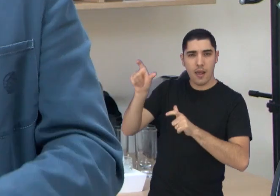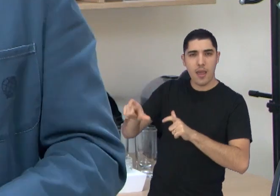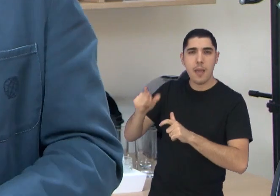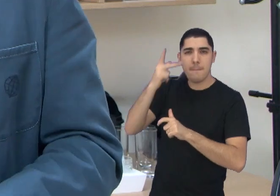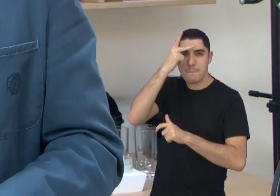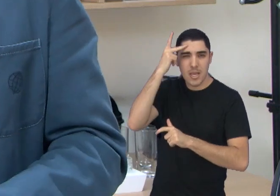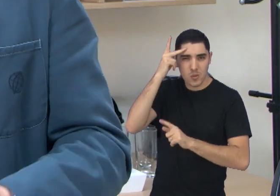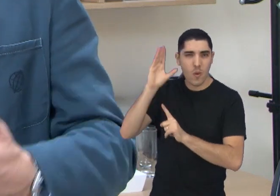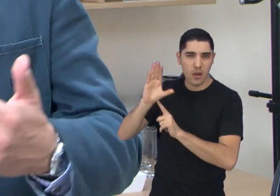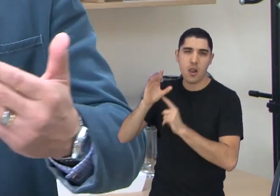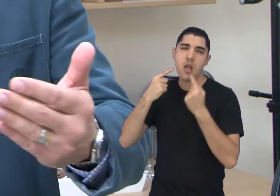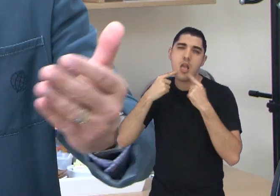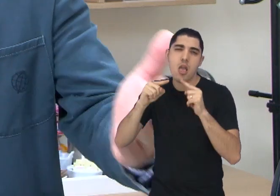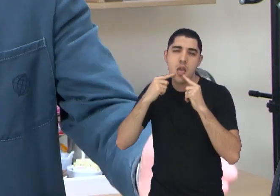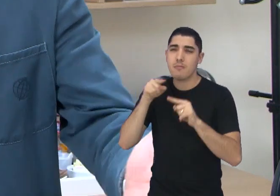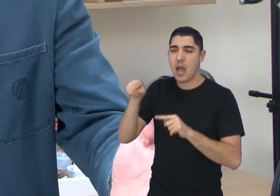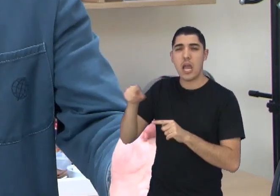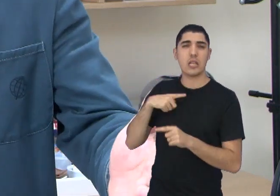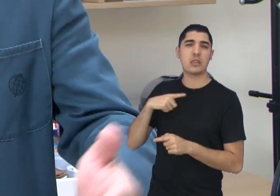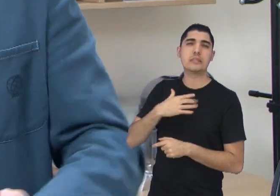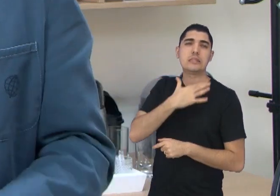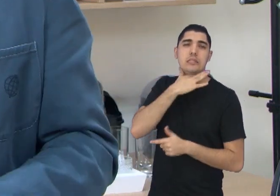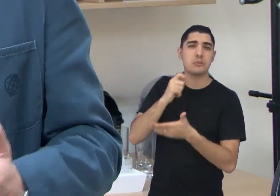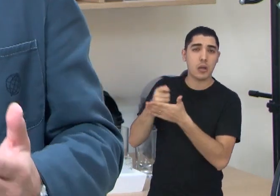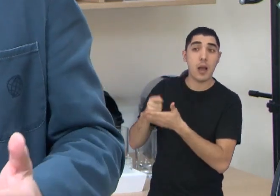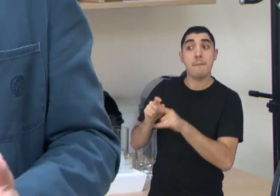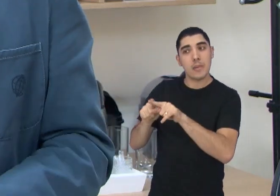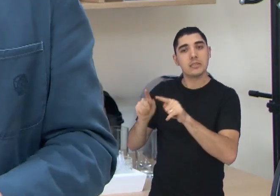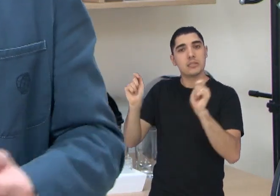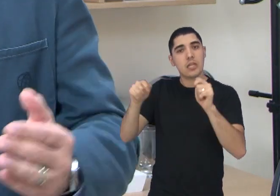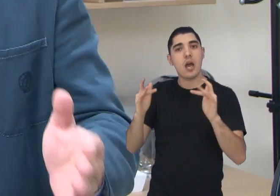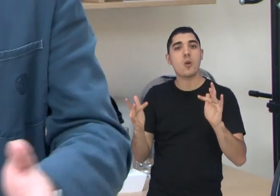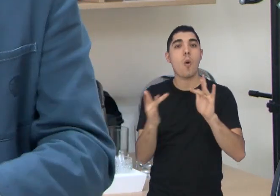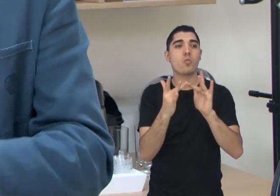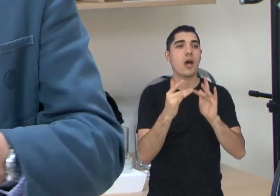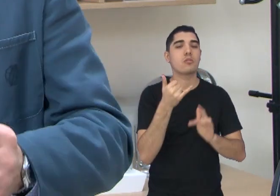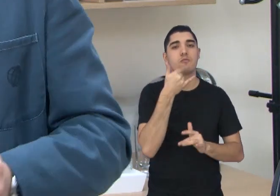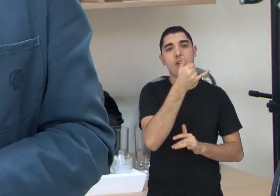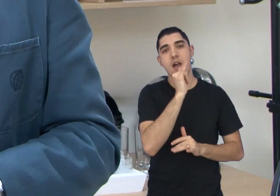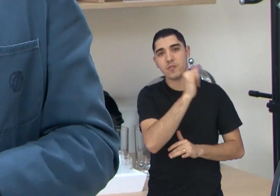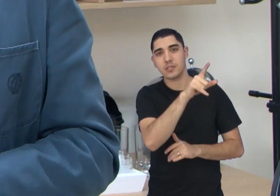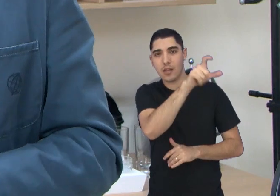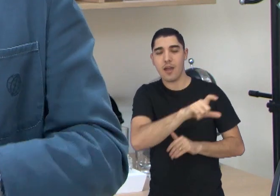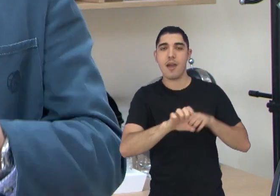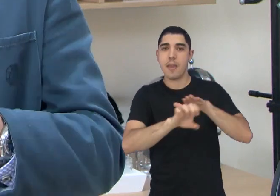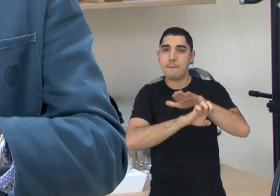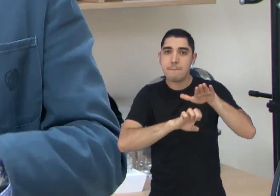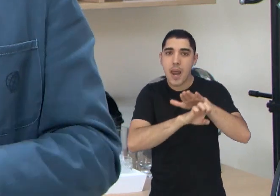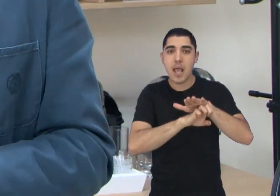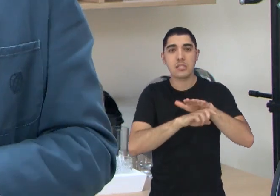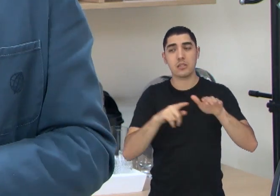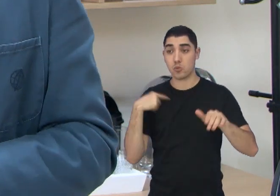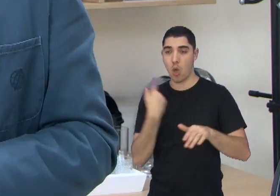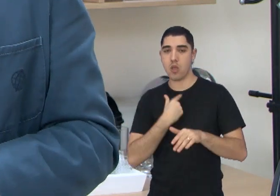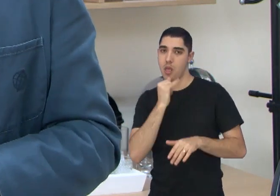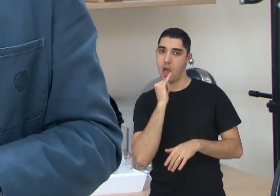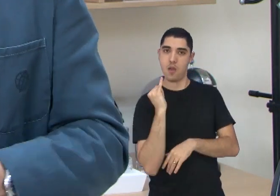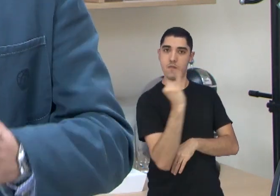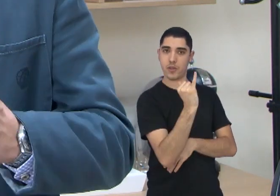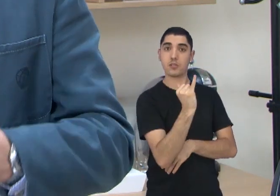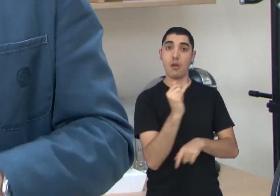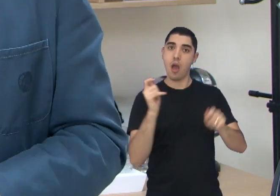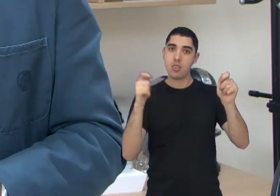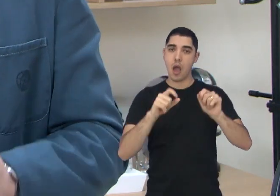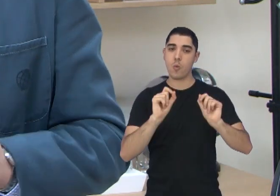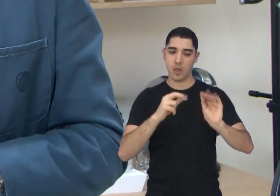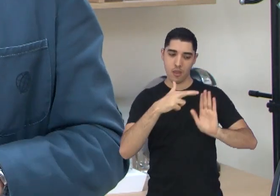consumidor inadimplente, para que a gente possa entrar em contato com a empresa através de uma notificação, seguindo o nosso devido processo legal, seguindo todo o nosso